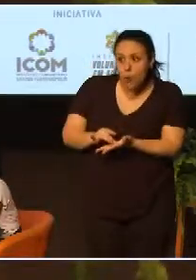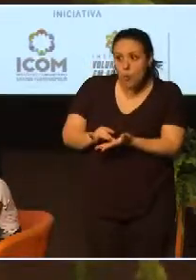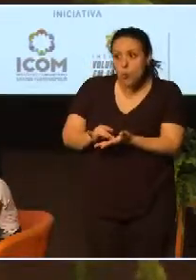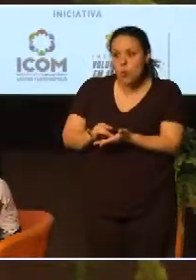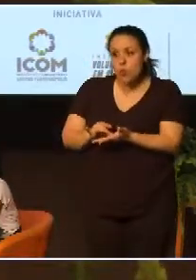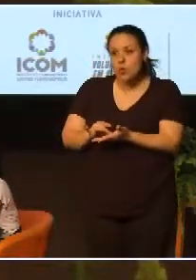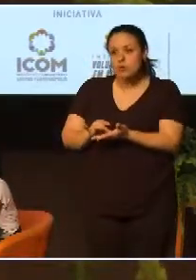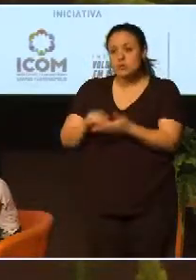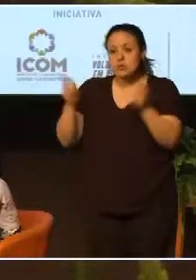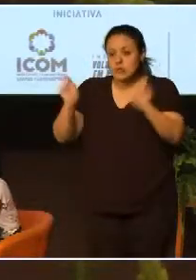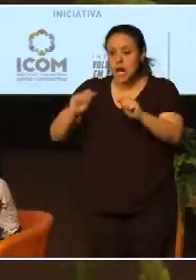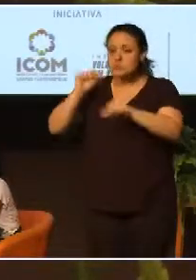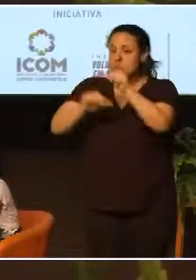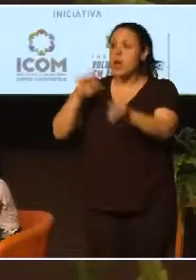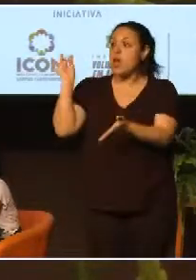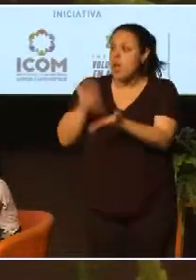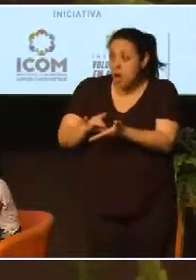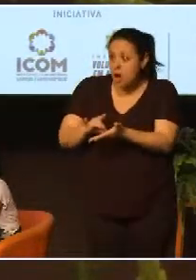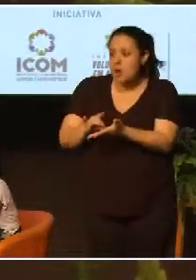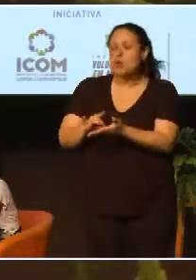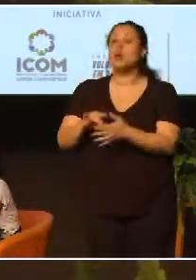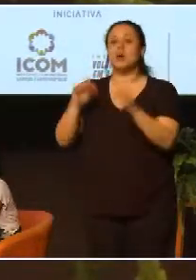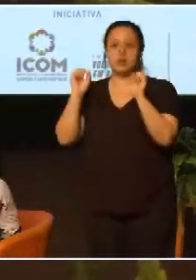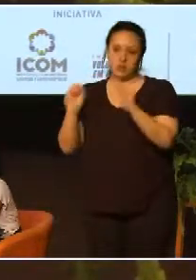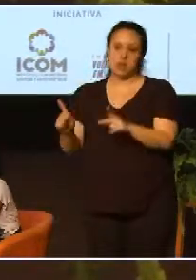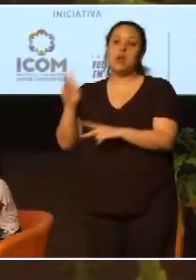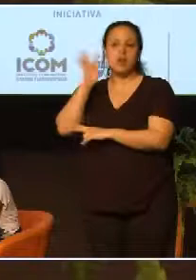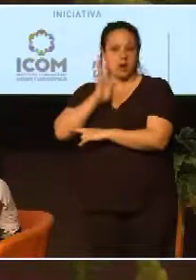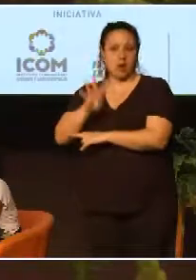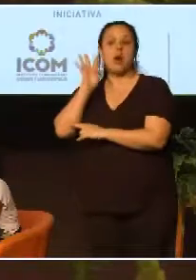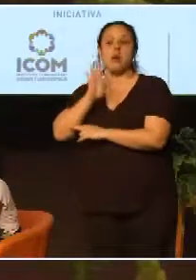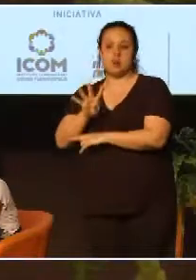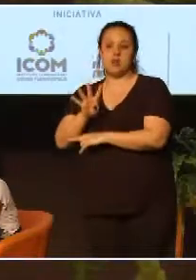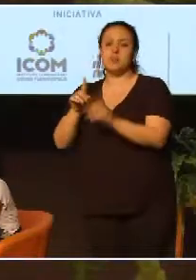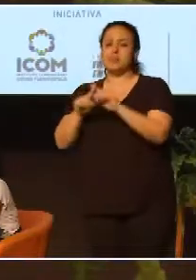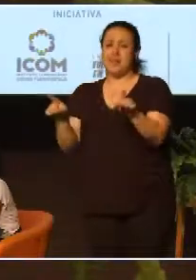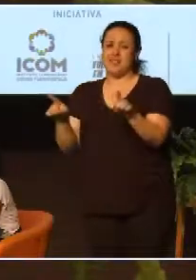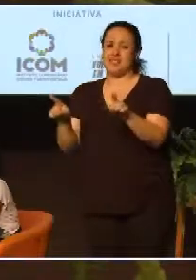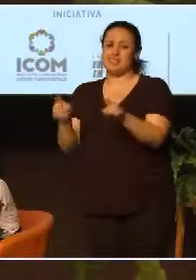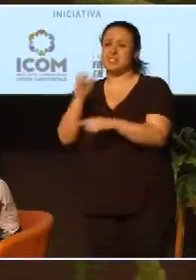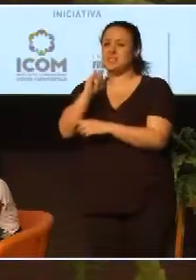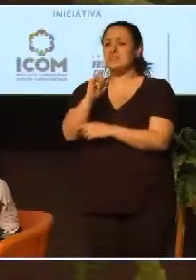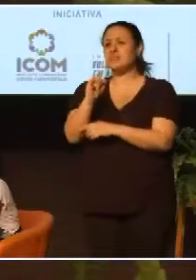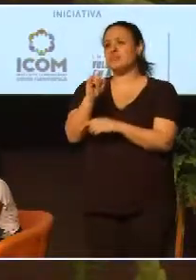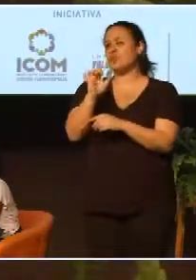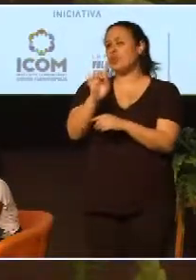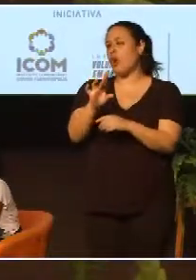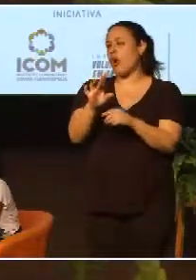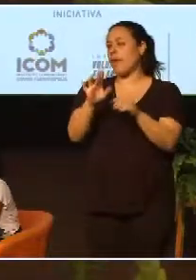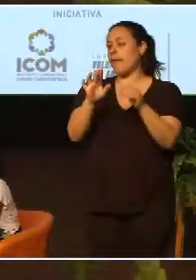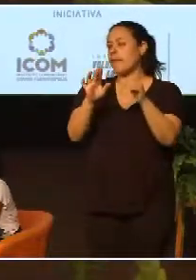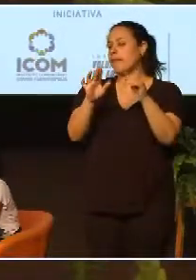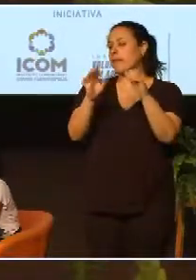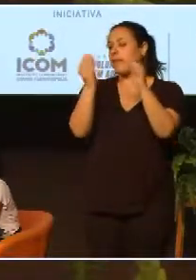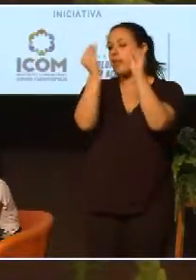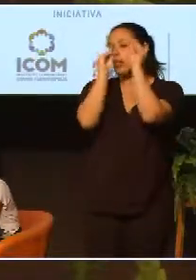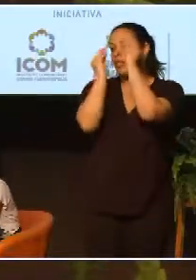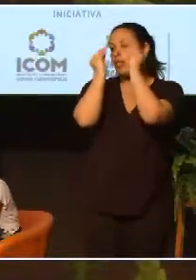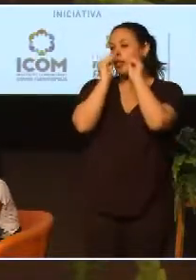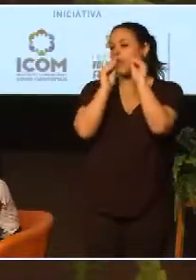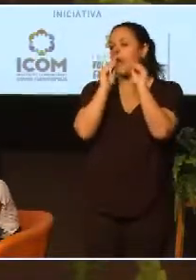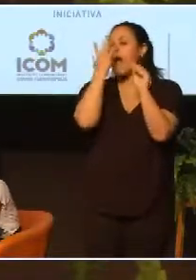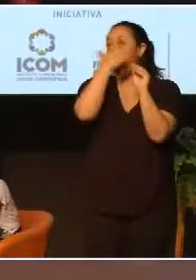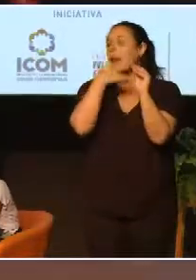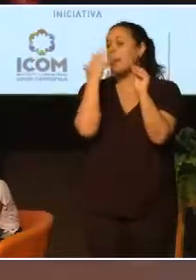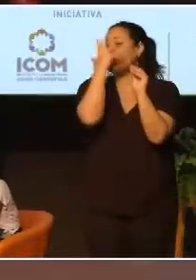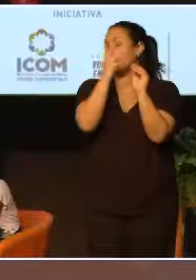genuíno. Mas eu acho muito ruim quando isso é alguma coisa simplesmente para dar uma cara bonita para alguma coisa que não